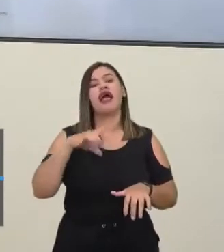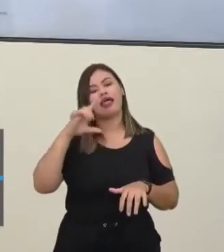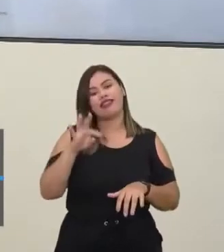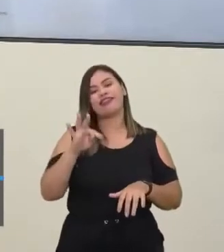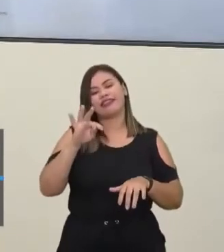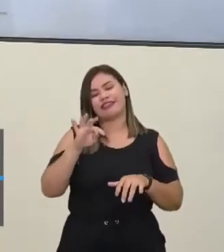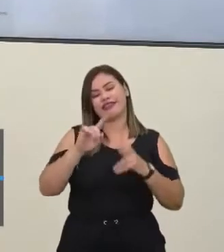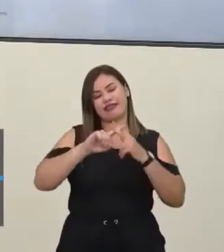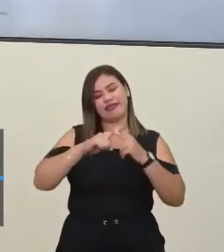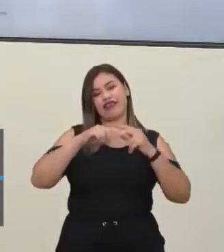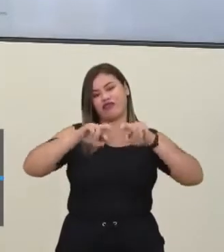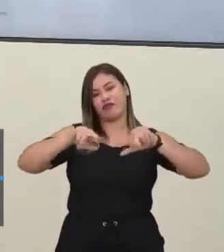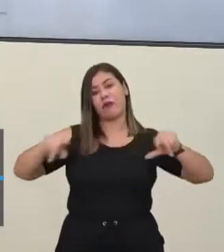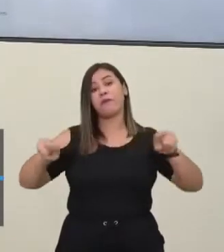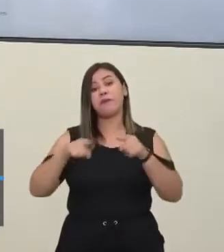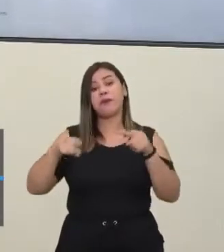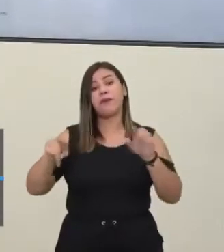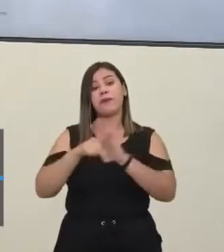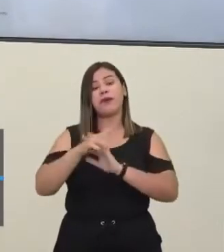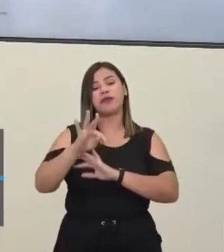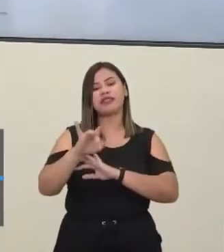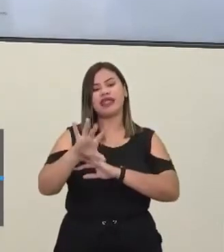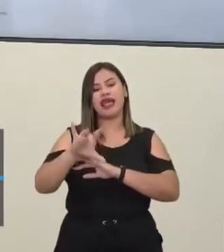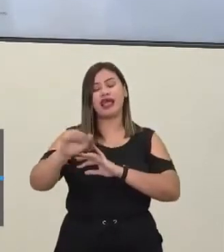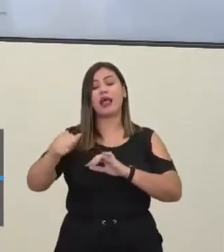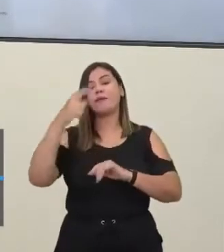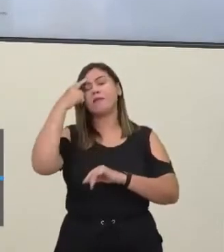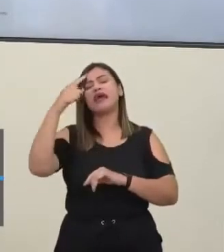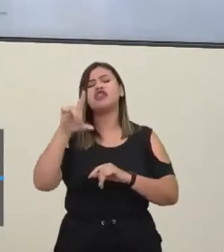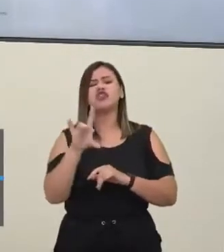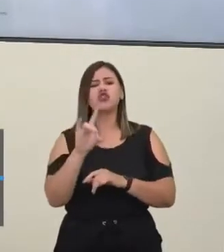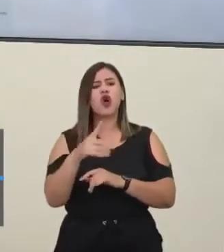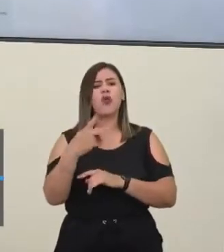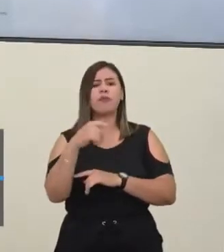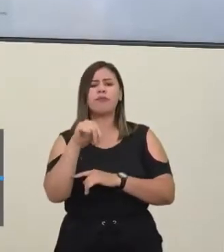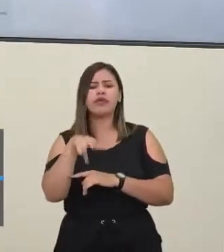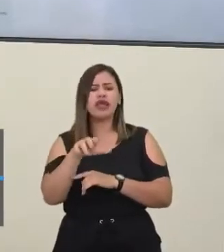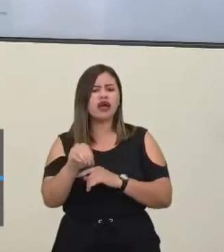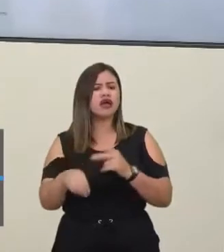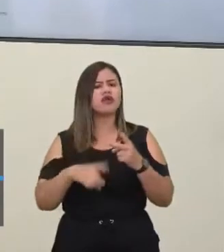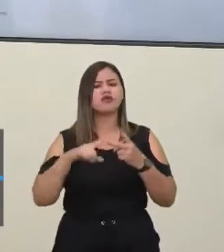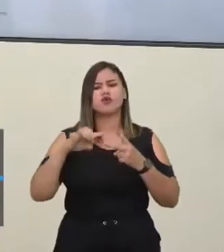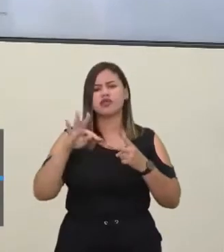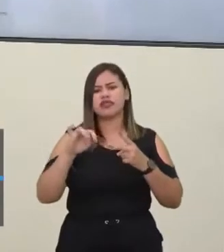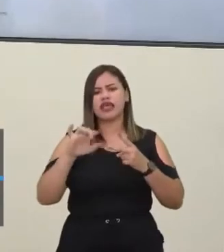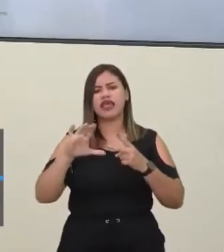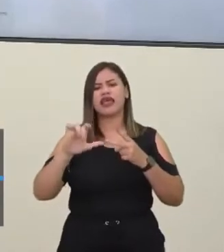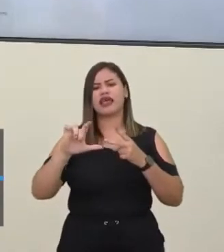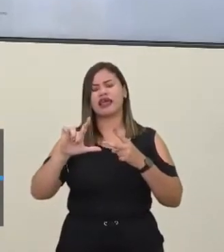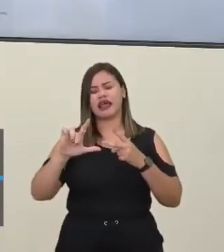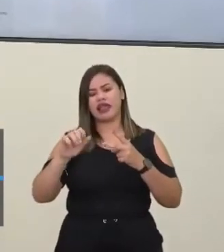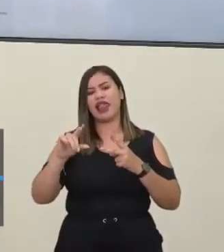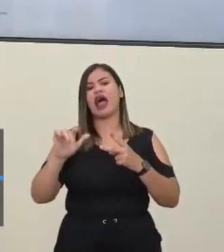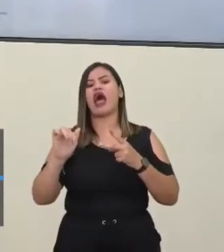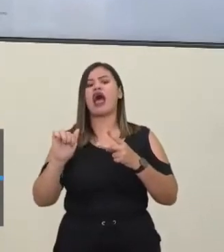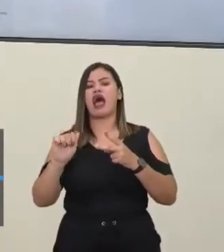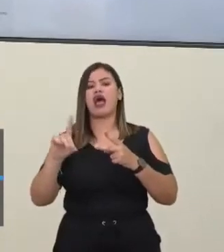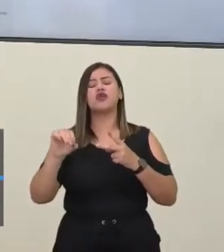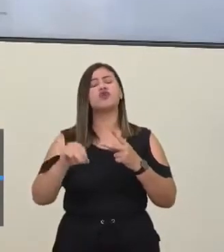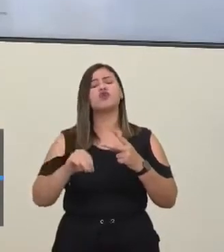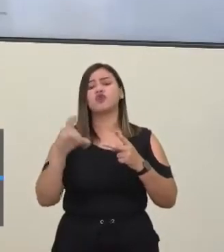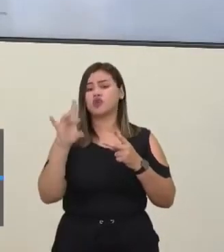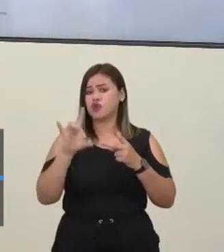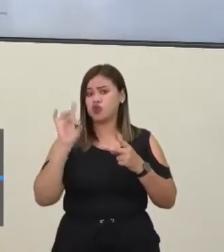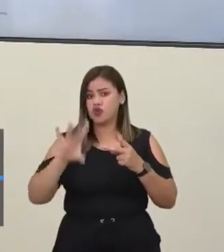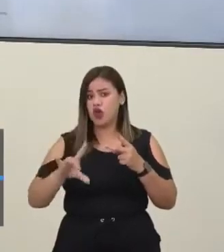teclas, tá? Então não é somente o piano, tá, gente? Nem somente o teclado, né, elétrico. Mas nós temos sintetizadores,